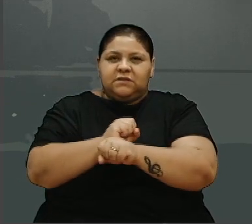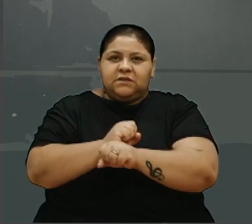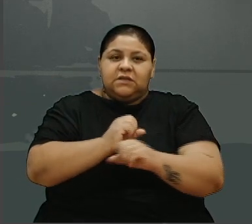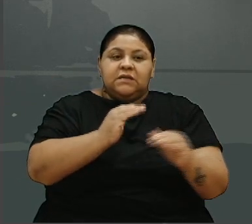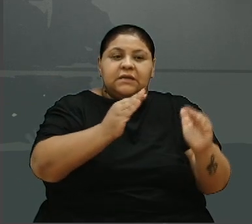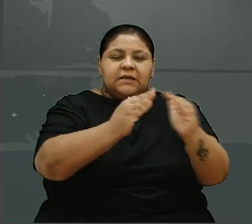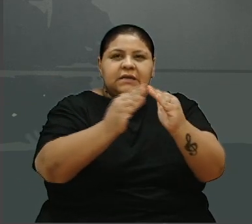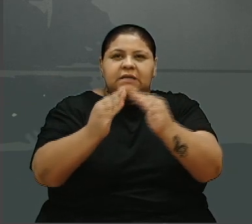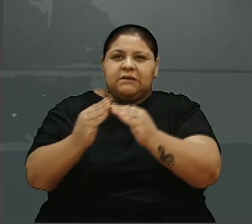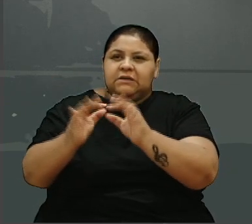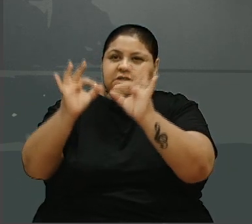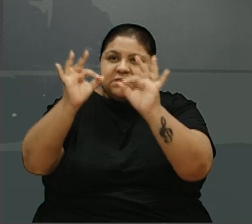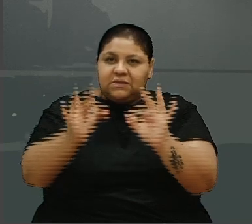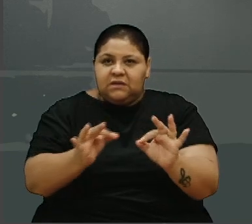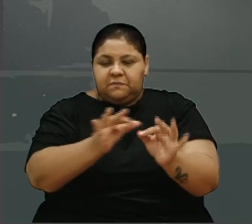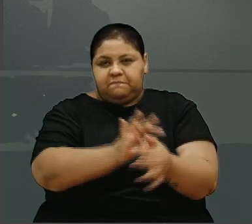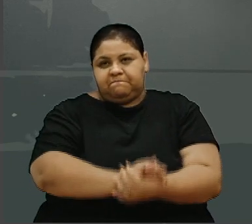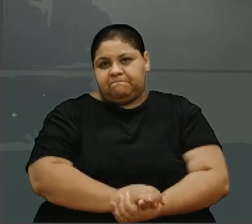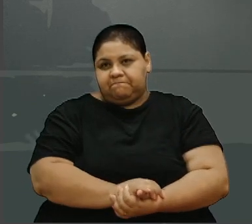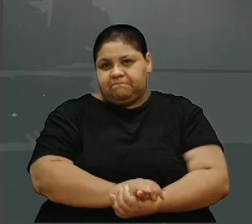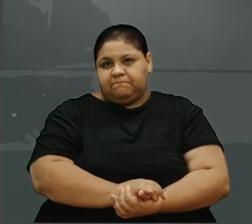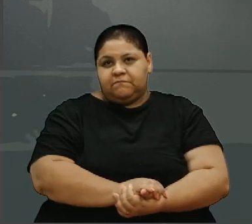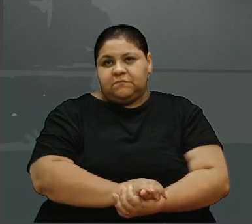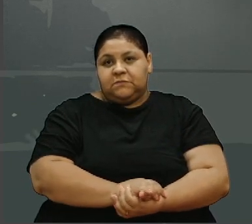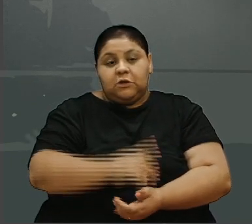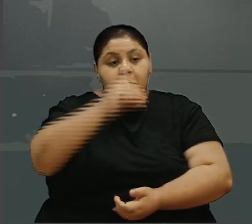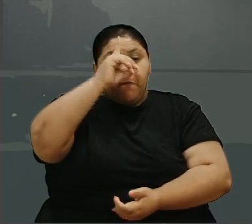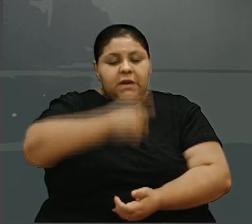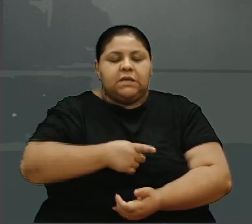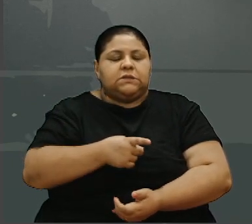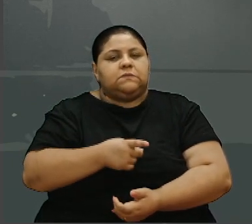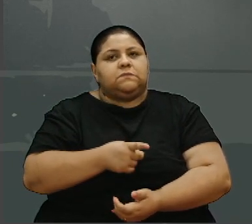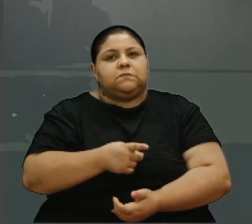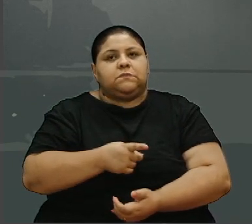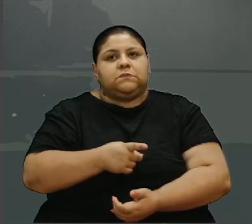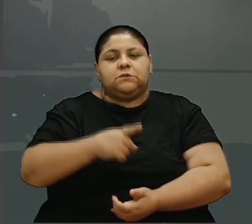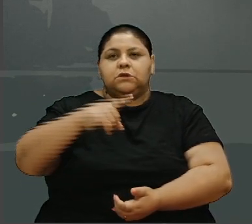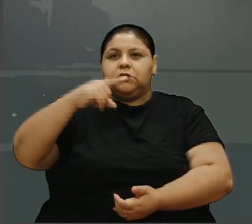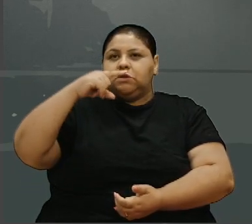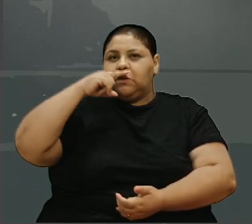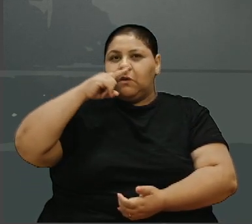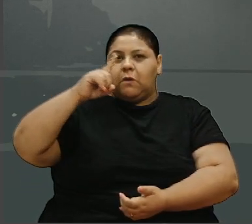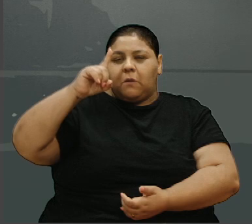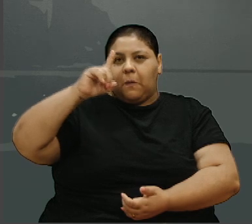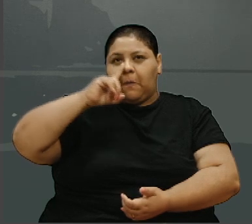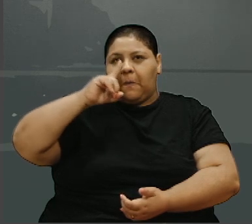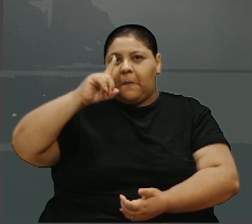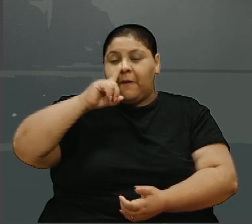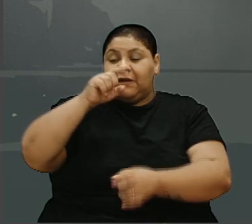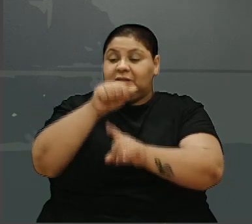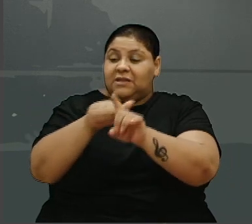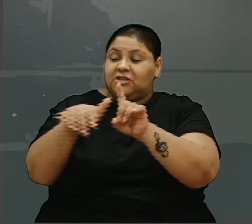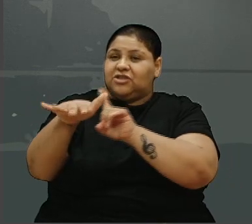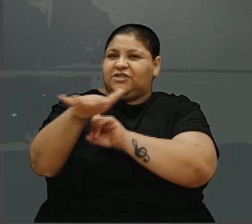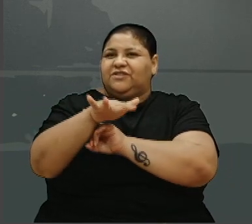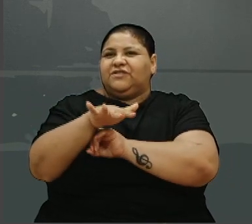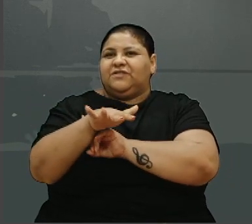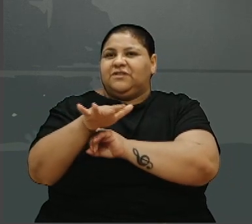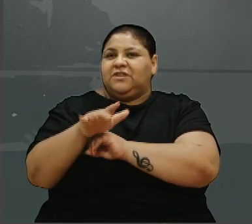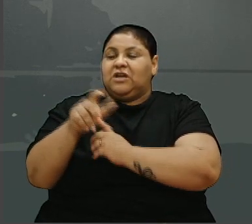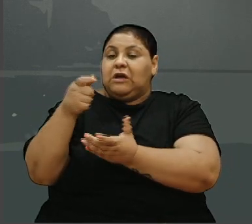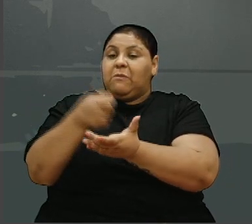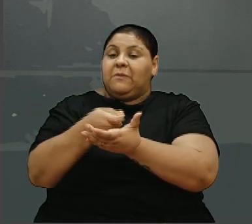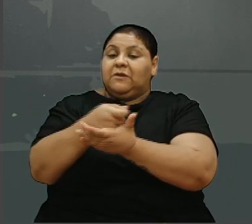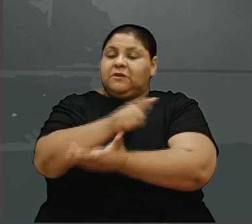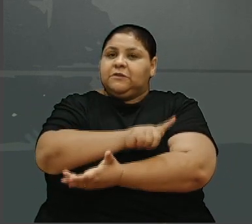Moradia digna, que é um dever dos pais, que é um dever da sociedade, que é um dever do